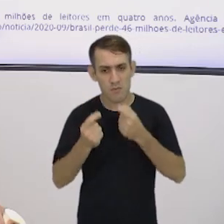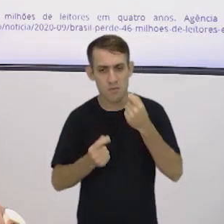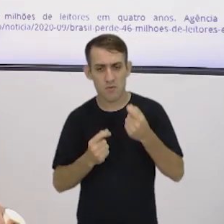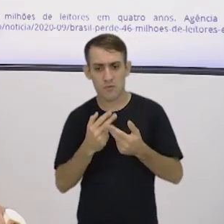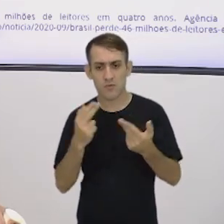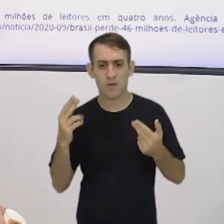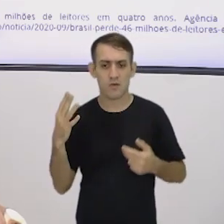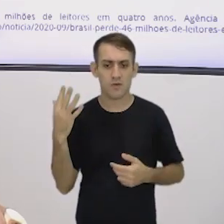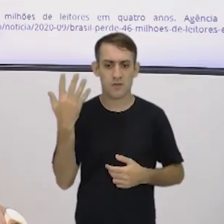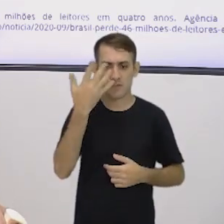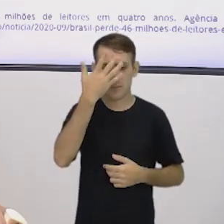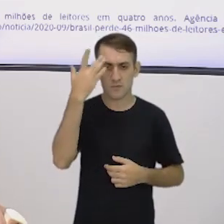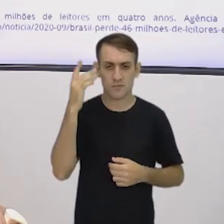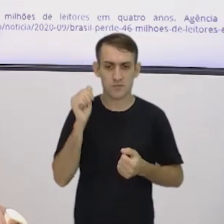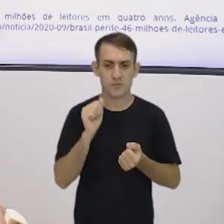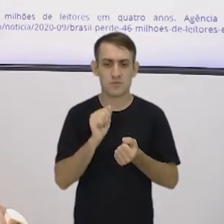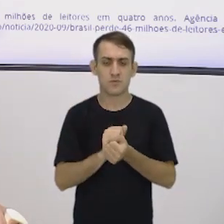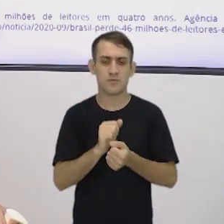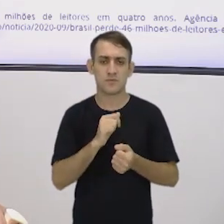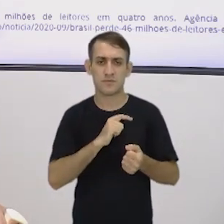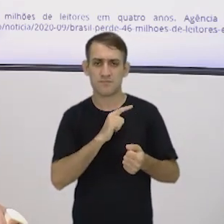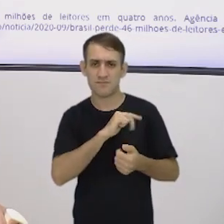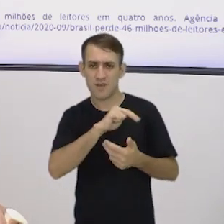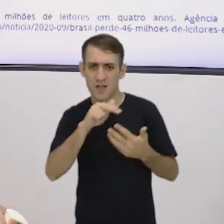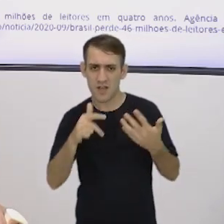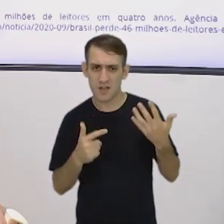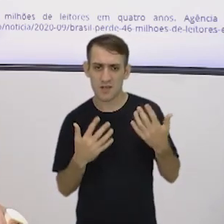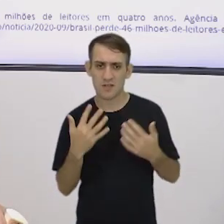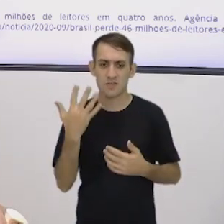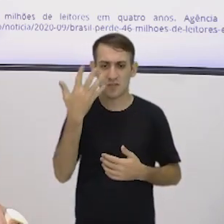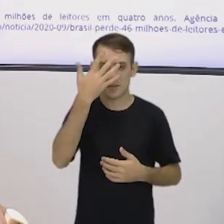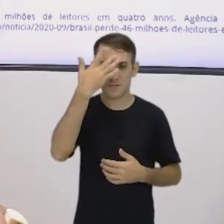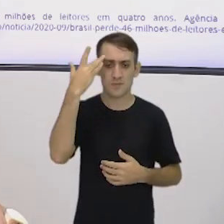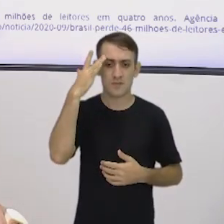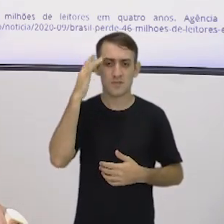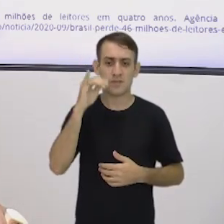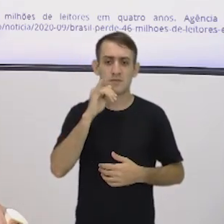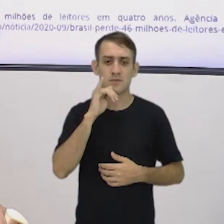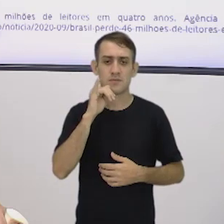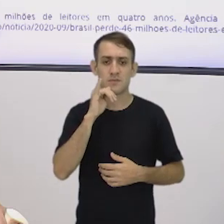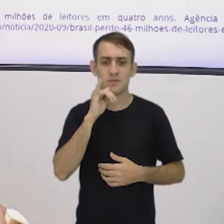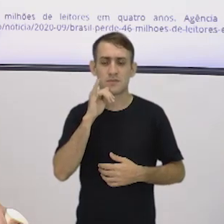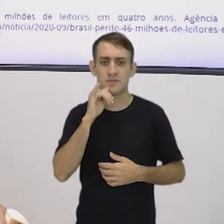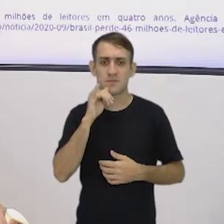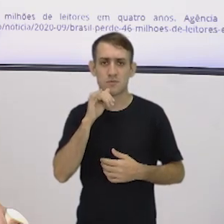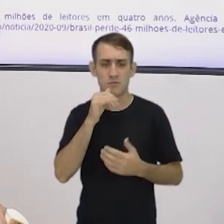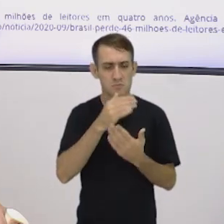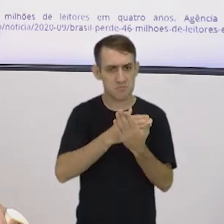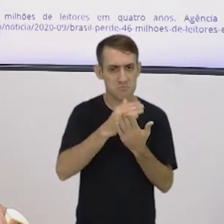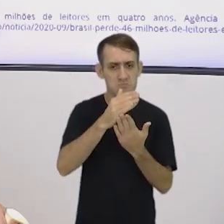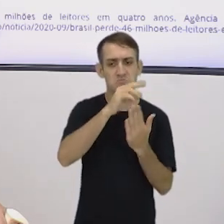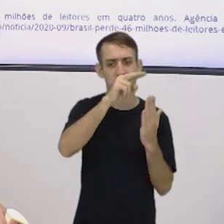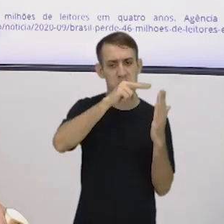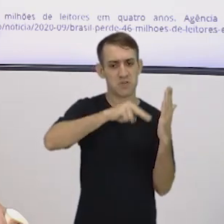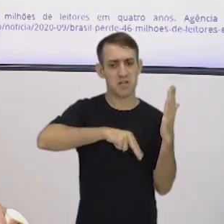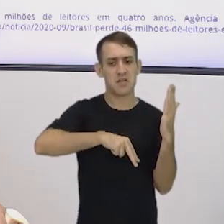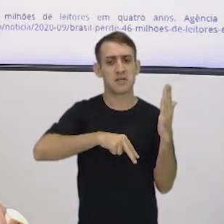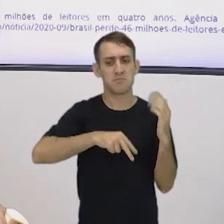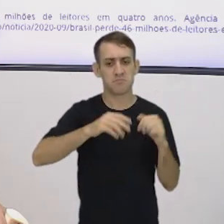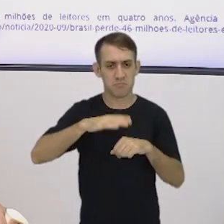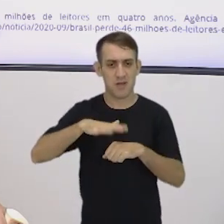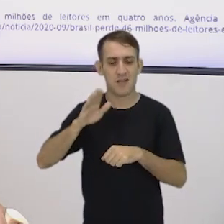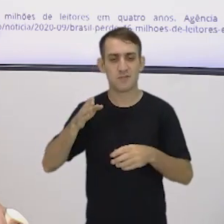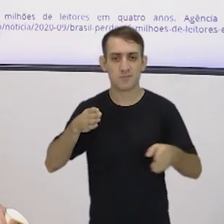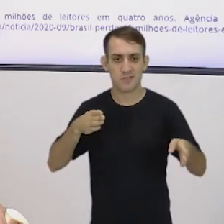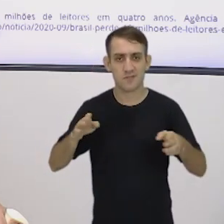rodeiam, né? Pessoas que nos rodeiam, situações que nos rodeiam, de pessoas que se aproximaram mais da leitura, né? Durante